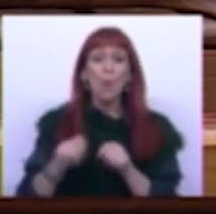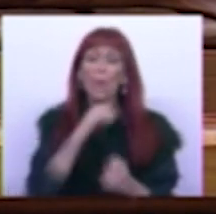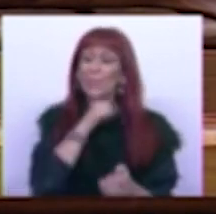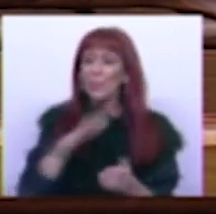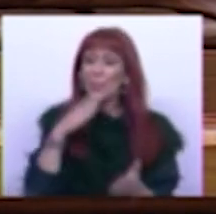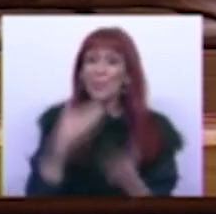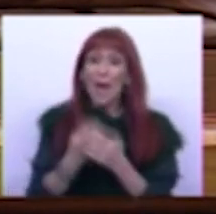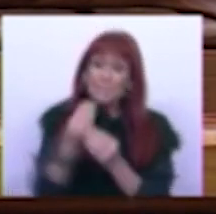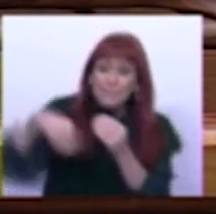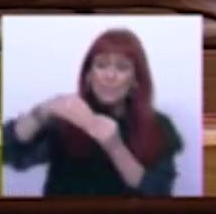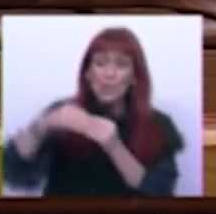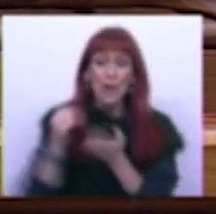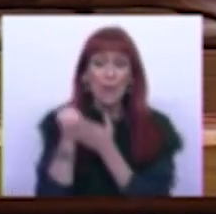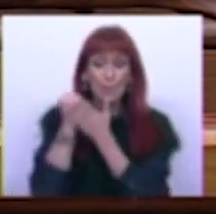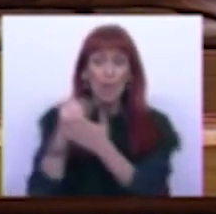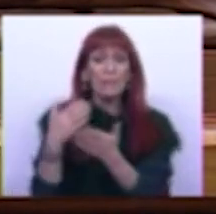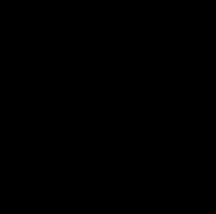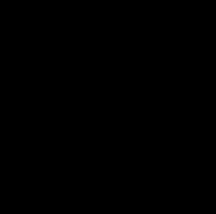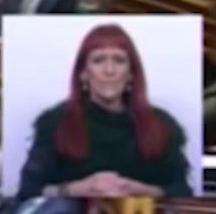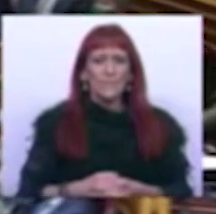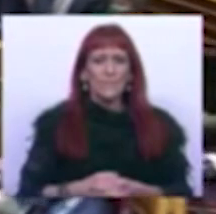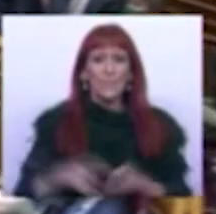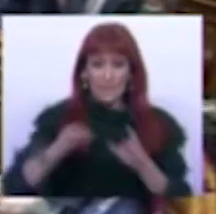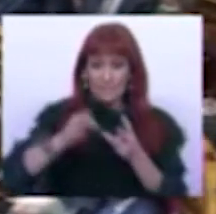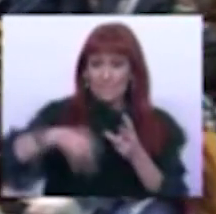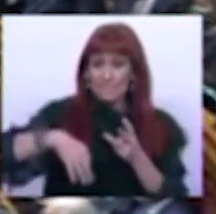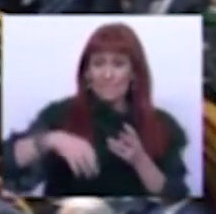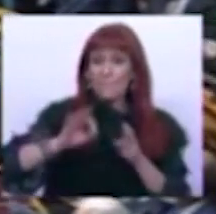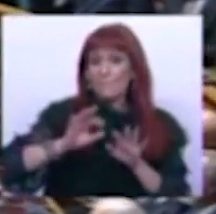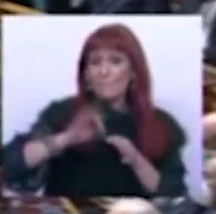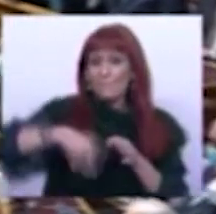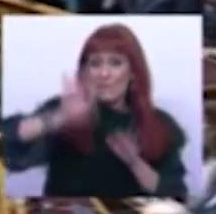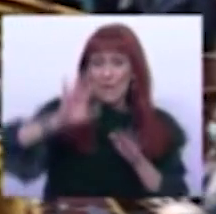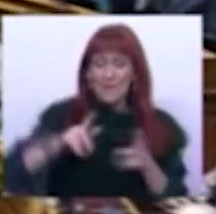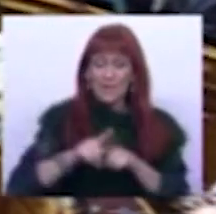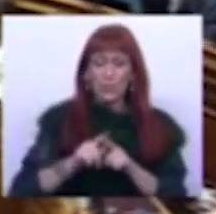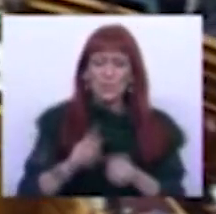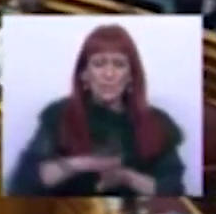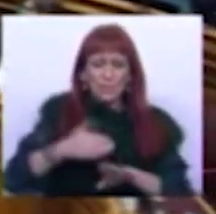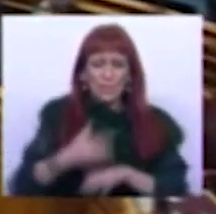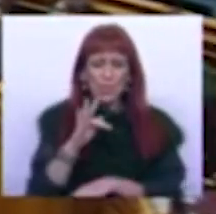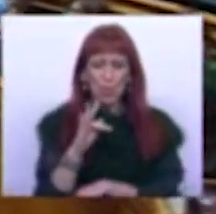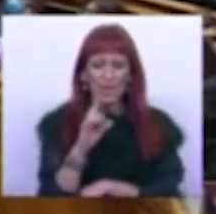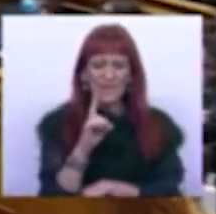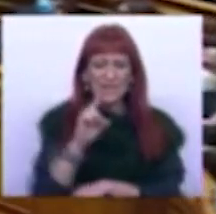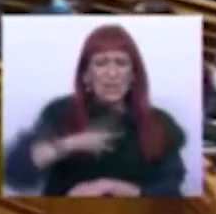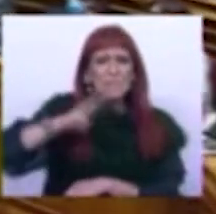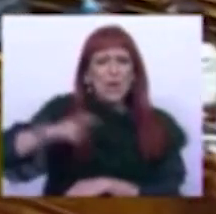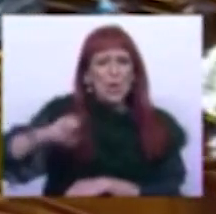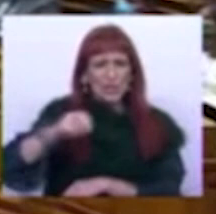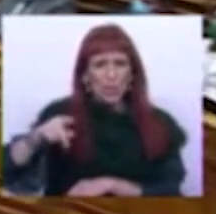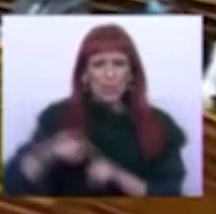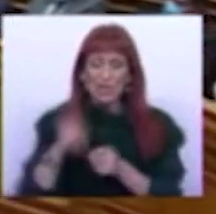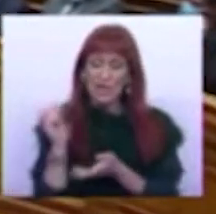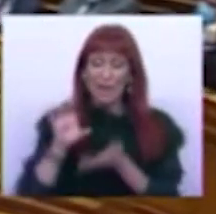concedida de majoração dos apoios à agricultura. Por fim, reforçaremos em 46 milhões de euros